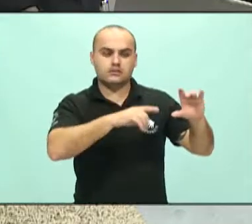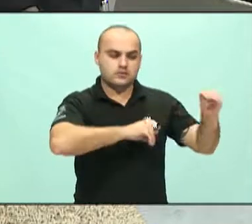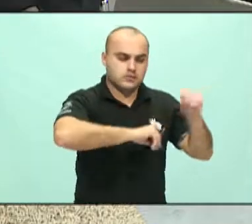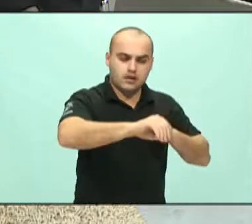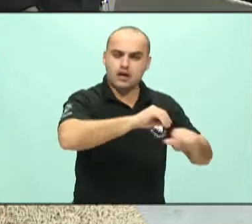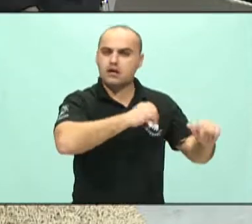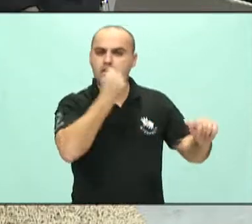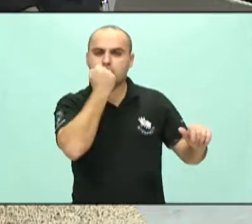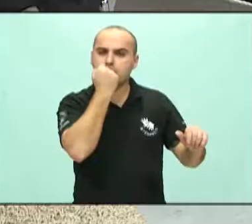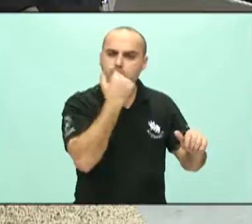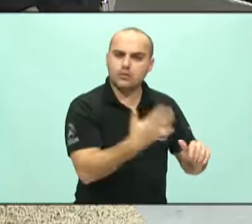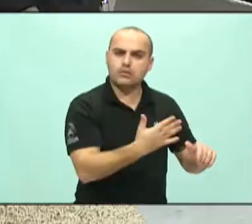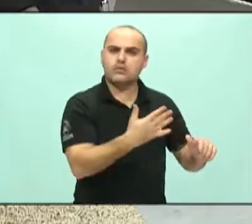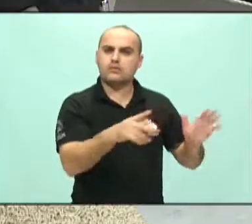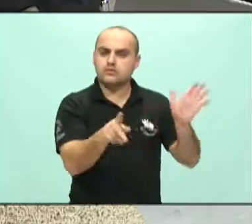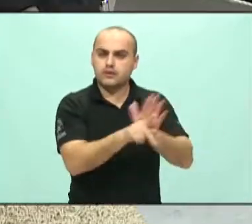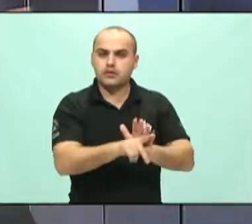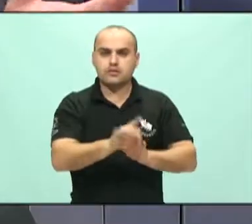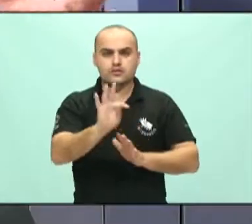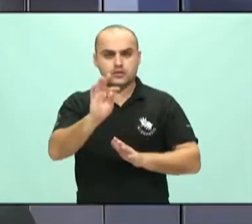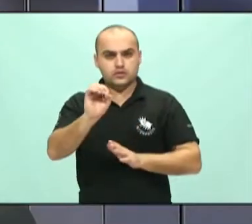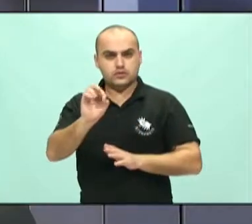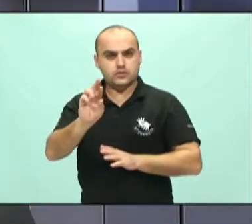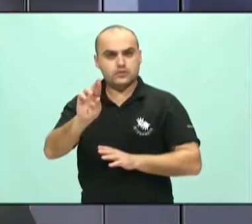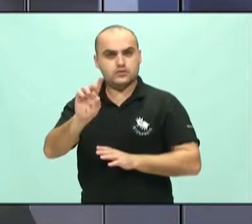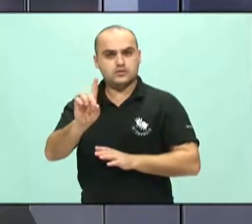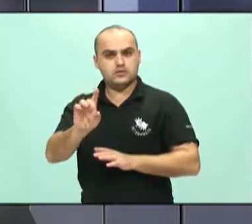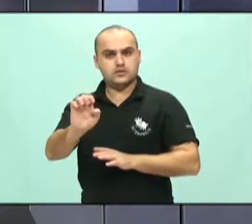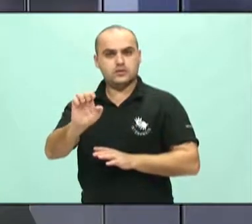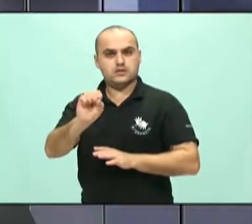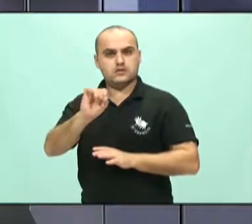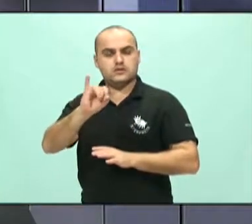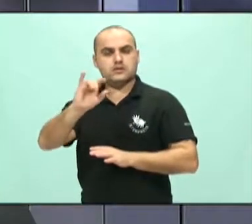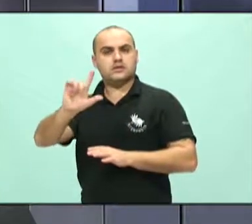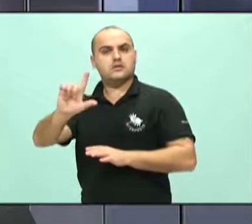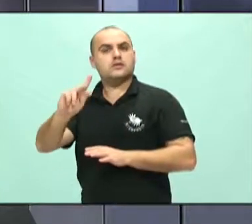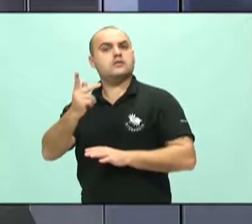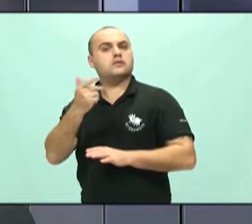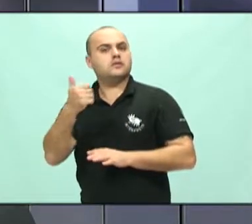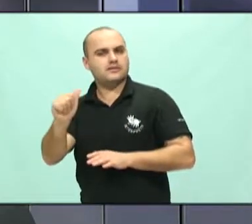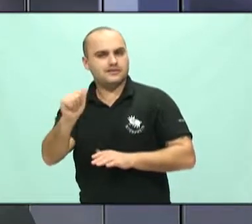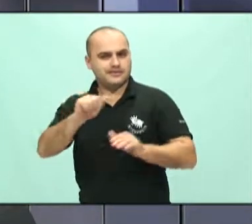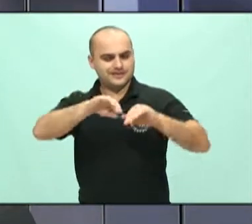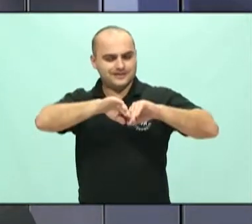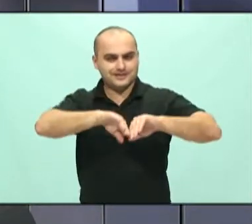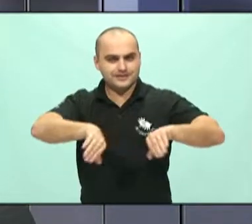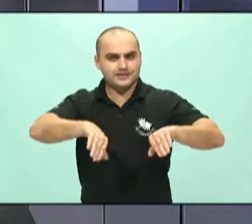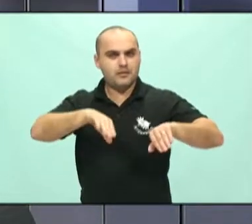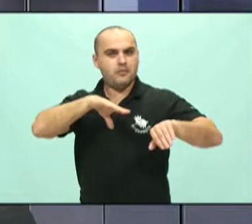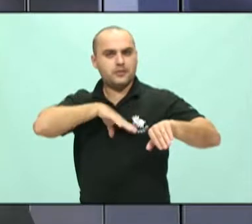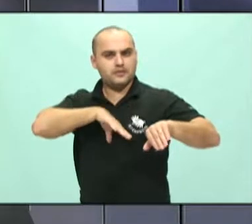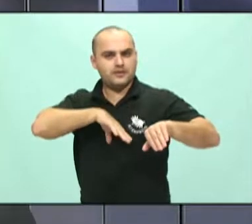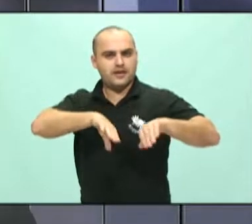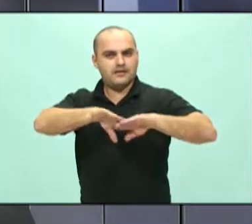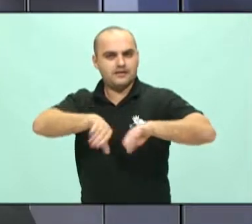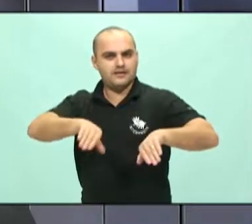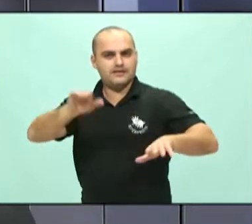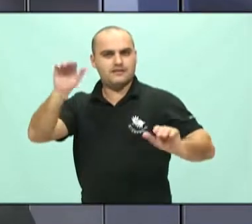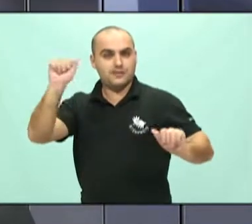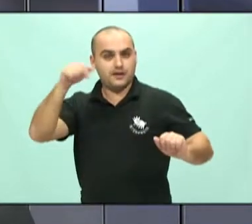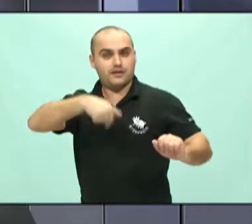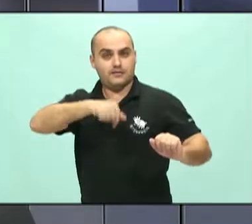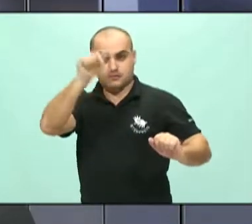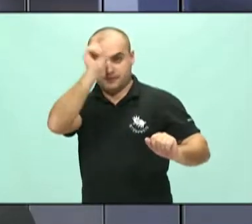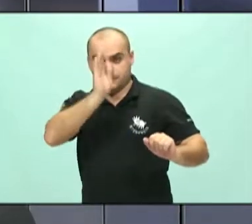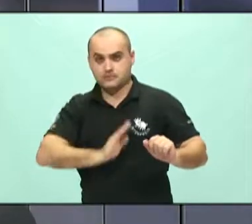trabalhador. Terra do Tratado de Tordesilhas, divisão Portugal e Espanha no nosso país. É uma terra abençoada que realmente